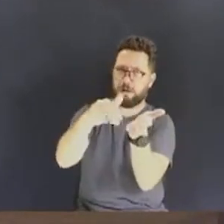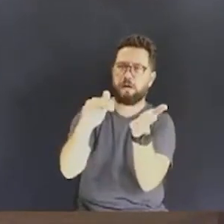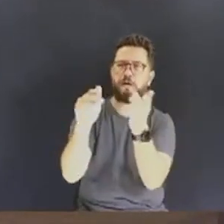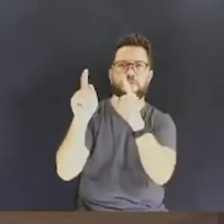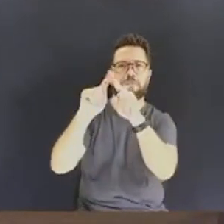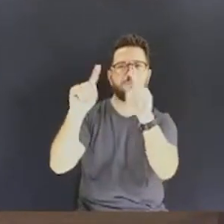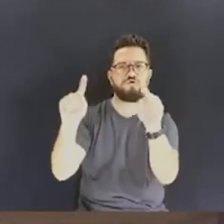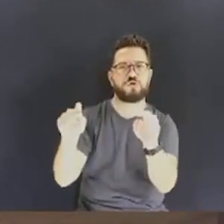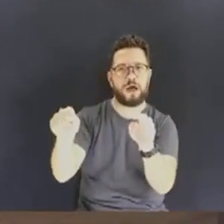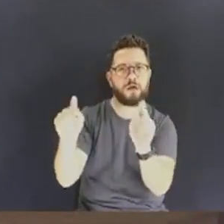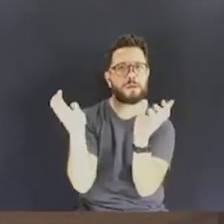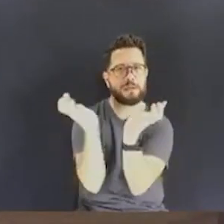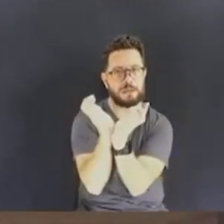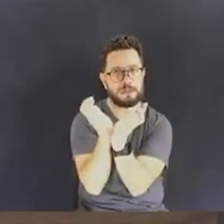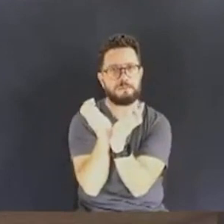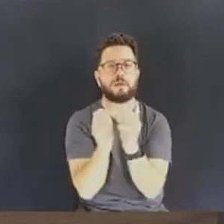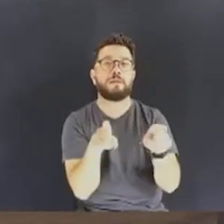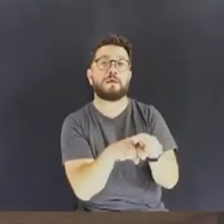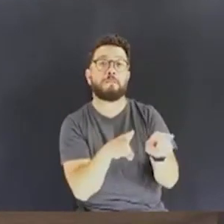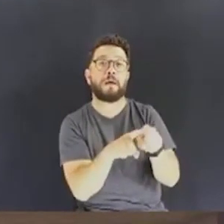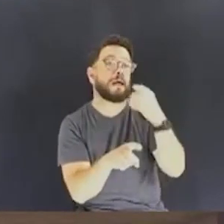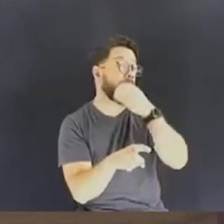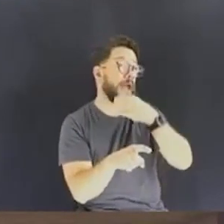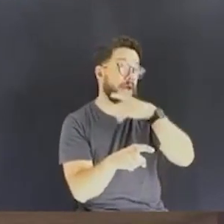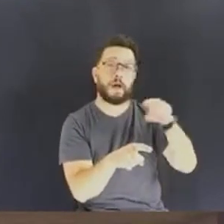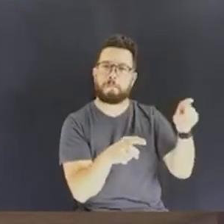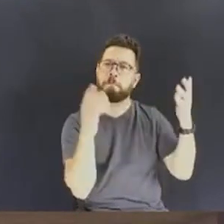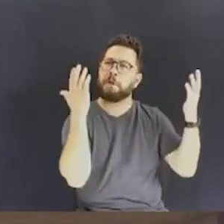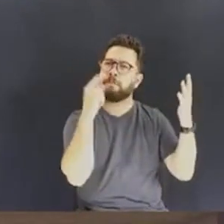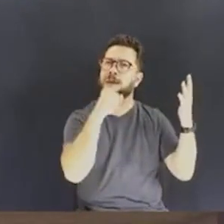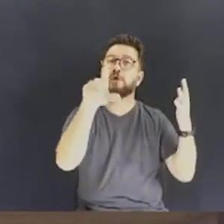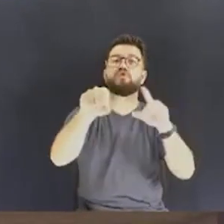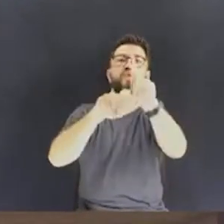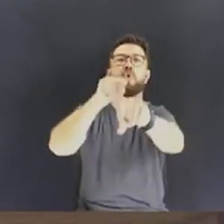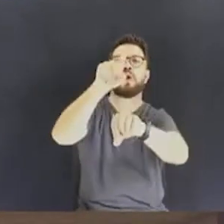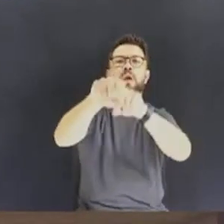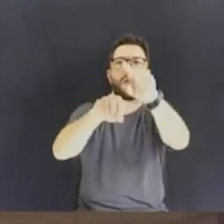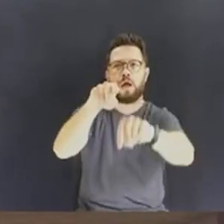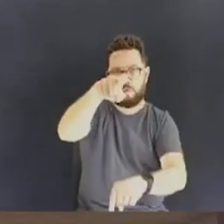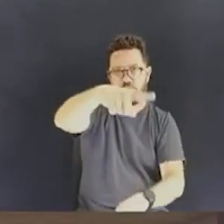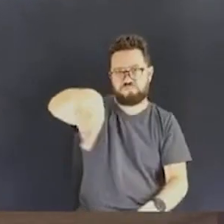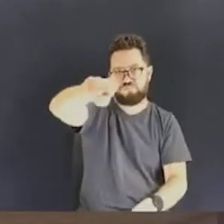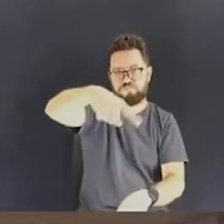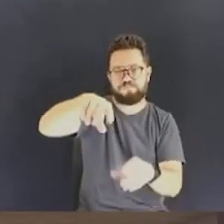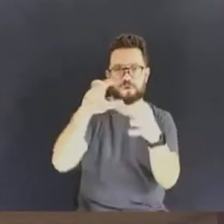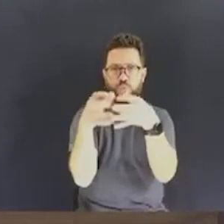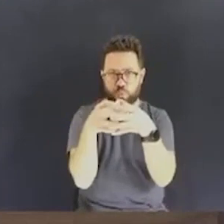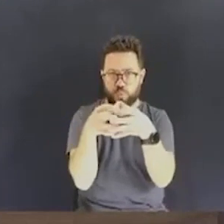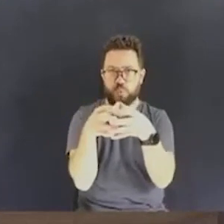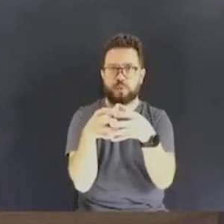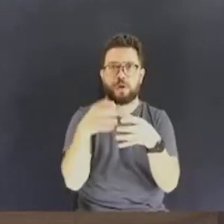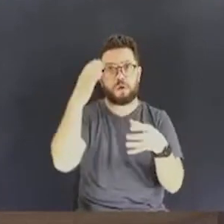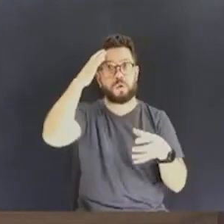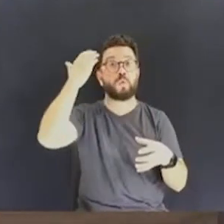também o prefeito Rafael Greca, por escolher essa equipe competente, como o vereador Bruno Pessutti falou aqui. Tudo o que é feito em Curitiba, né,